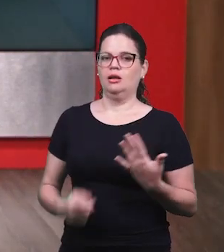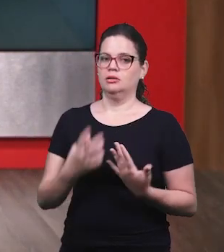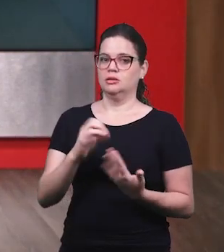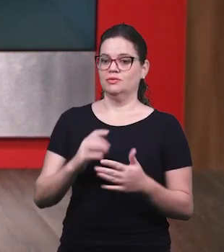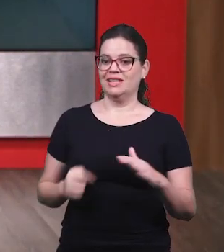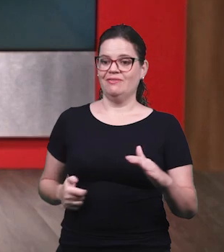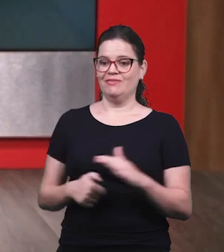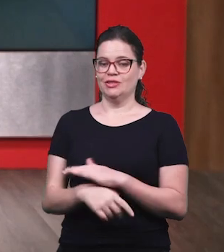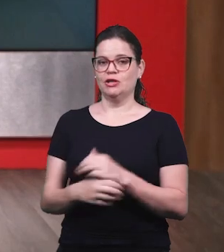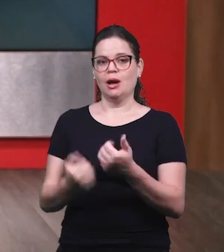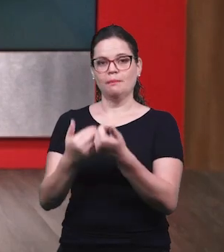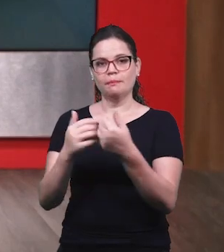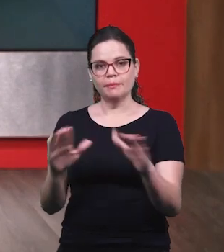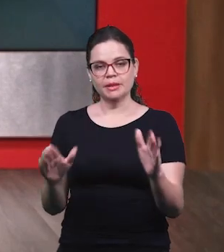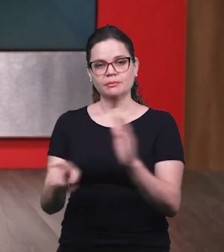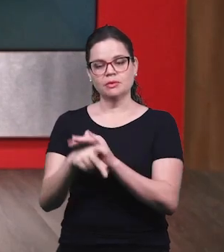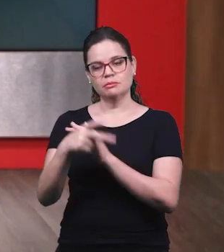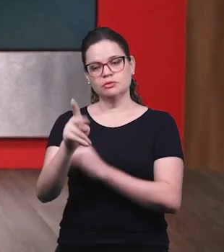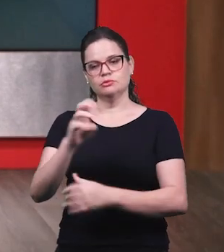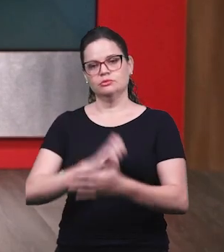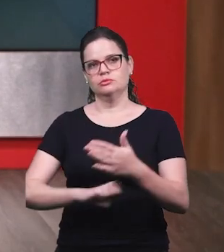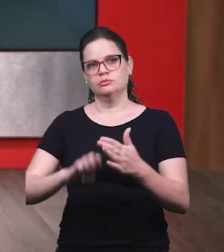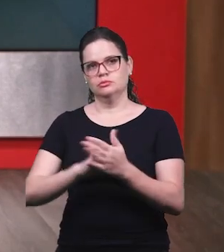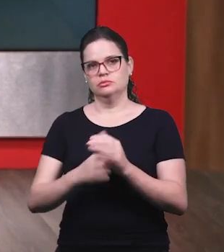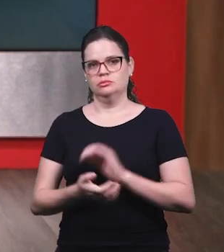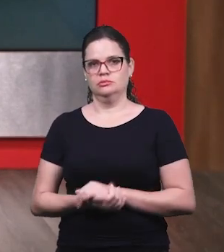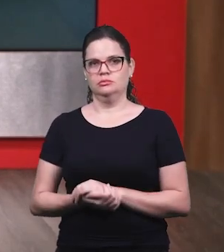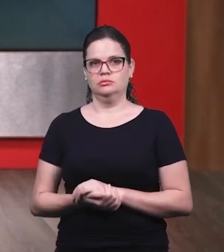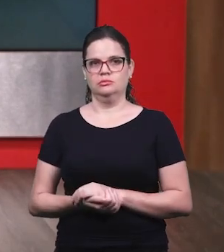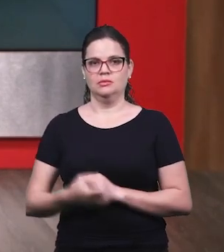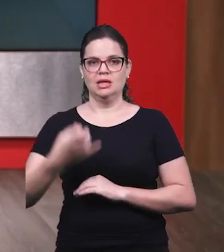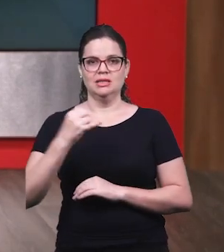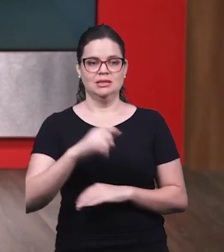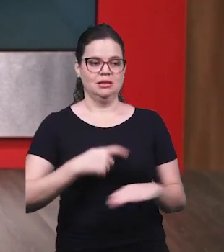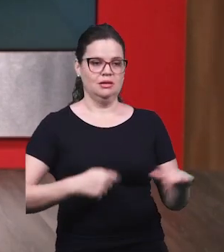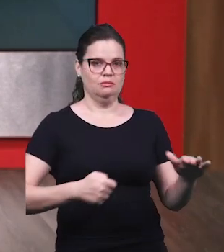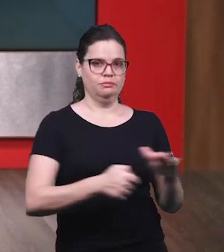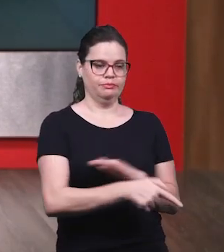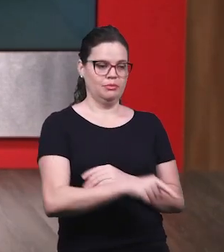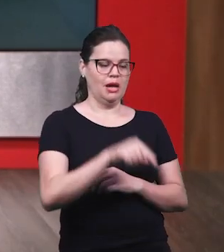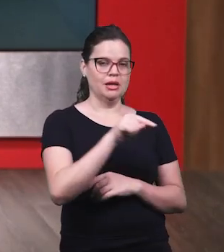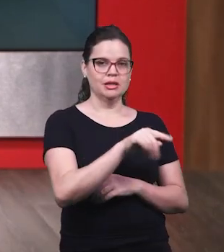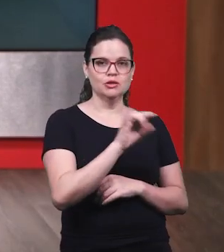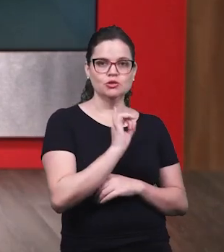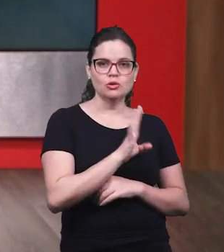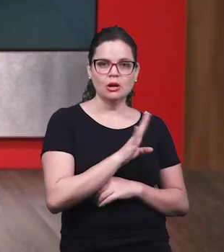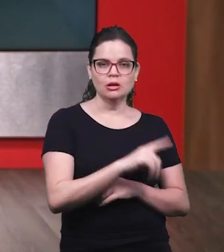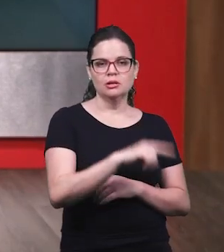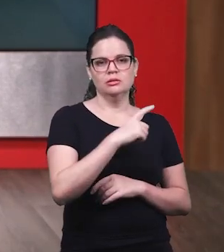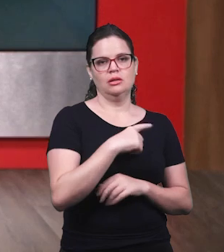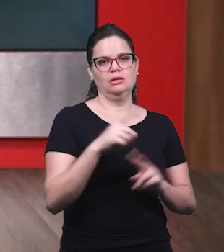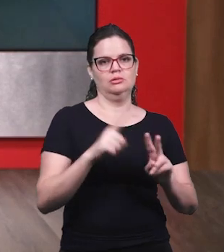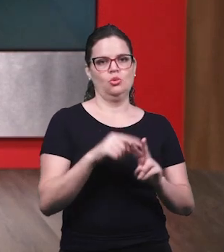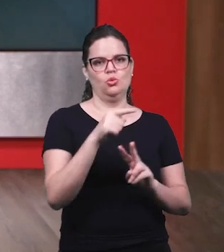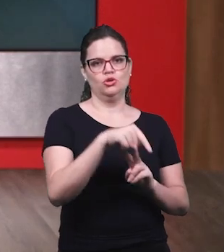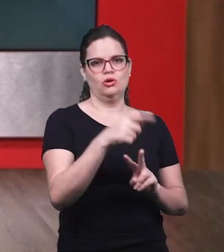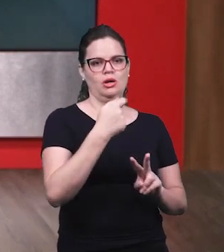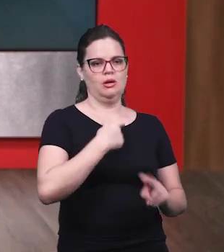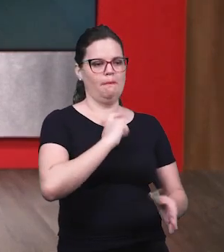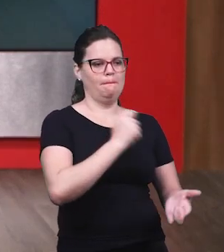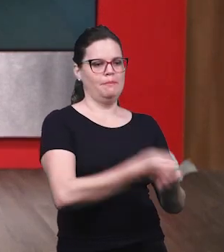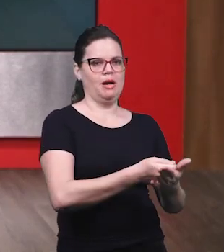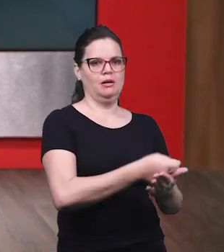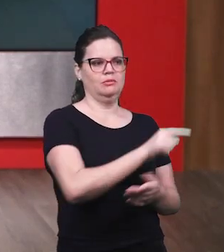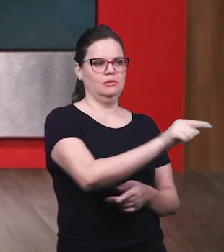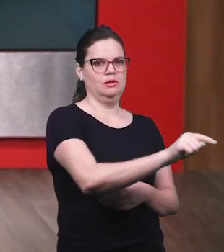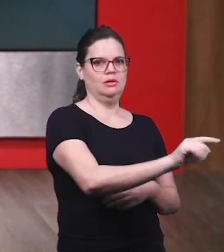a aplicação financeira, tem duas pessoas, quem paga e quem recebe, né? E um